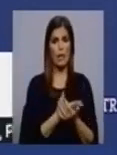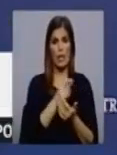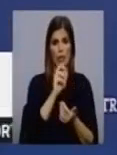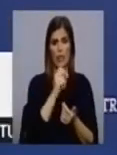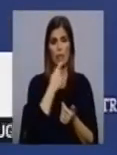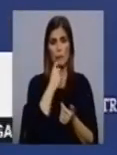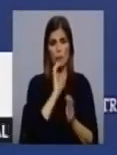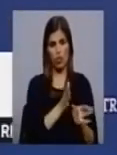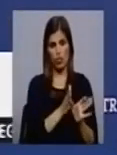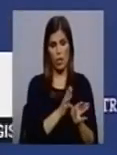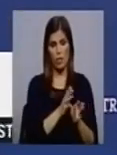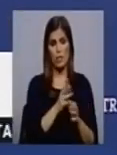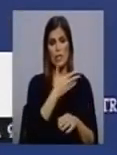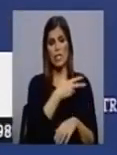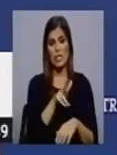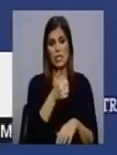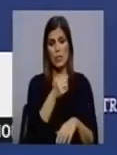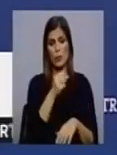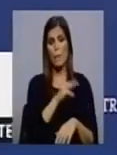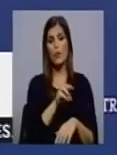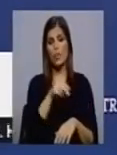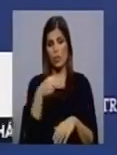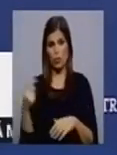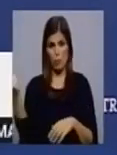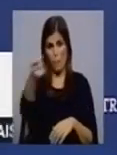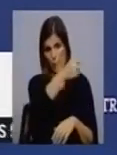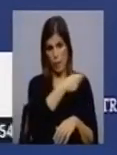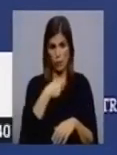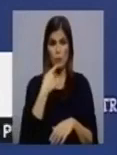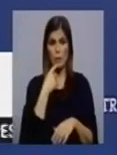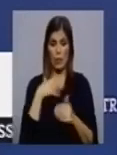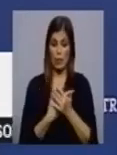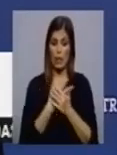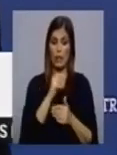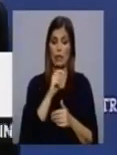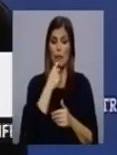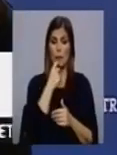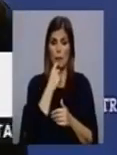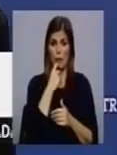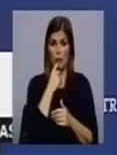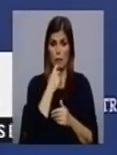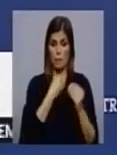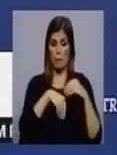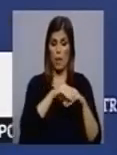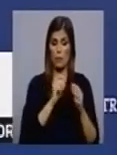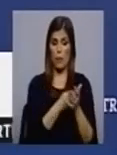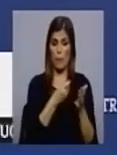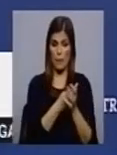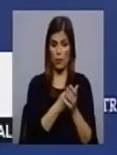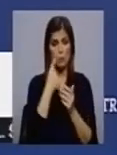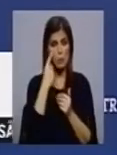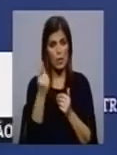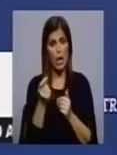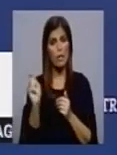abril. Isto atinge cerca de 150 milhões de euros pagos em abril, até dia 30 de abril, além dos pagamentos também já extraordinários que já